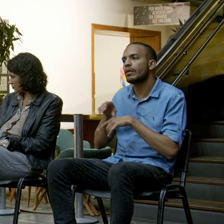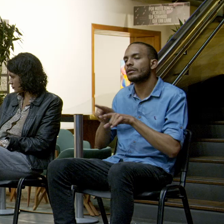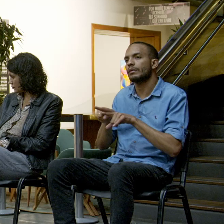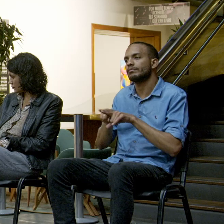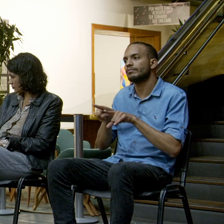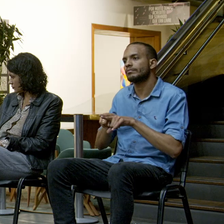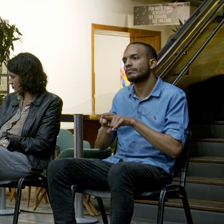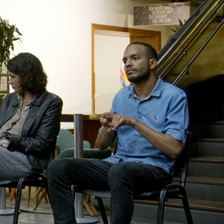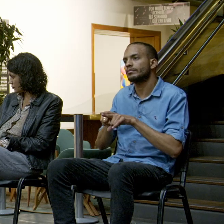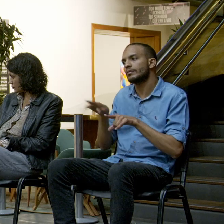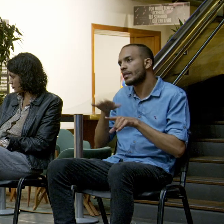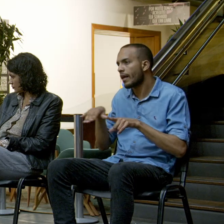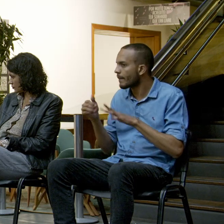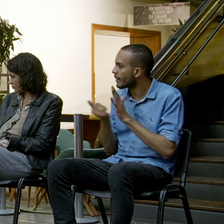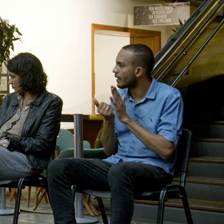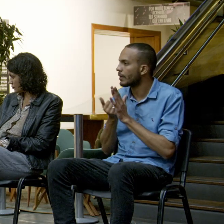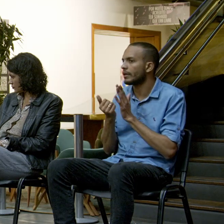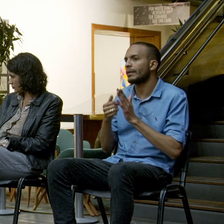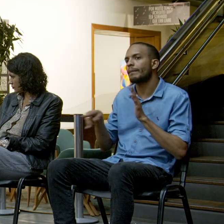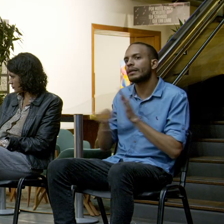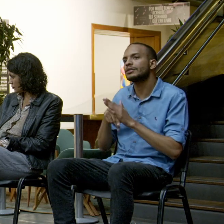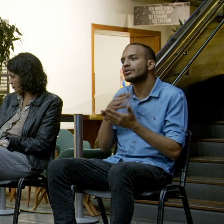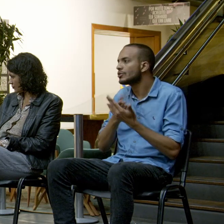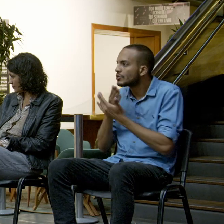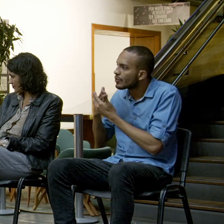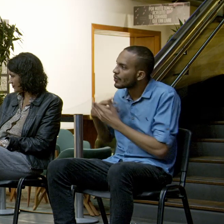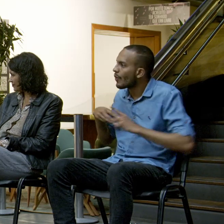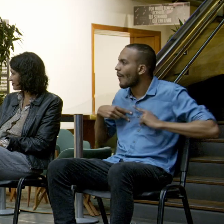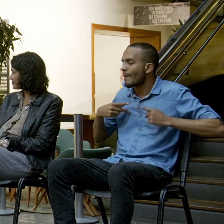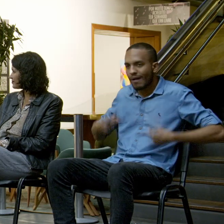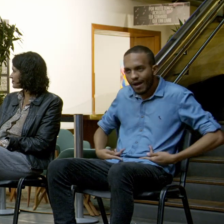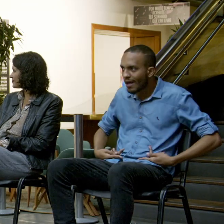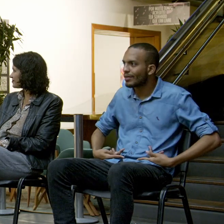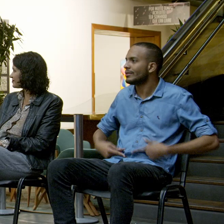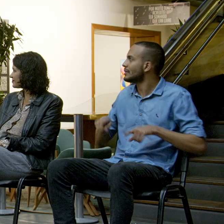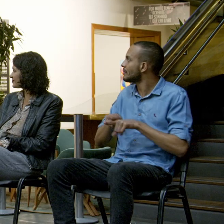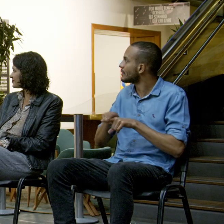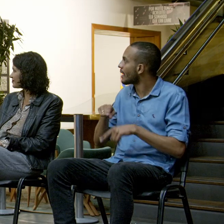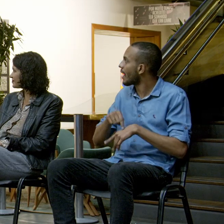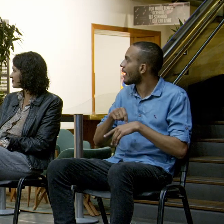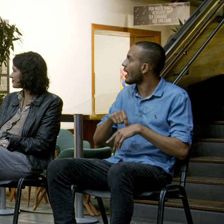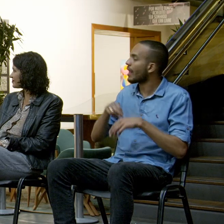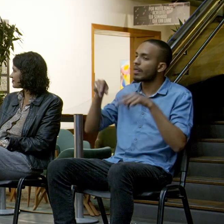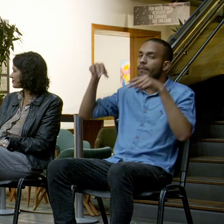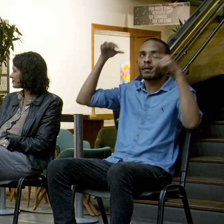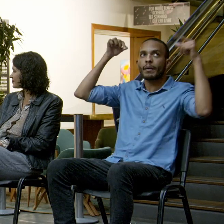tempo bem-humorada e macabra da antropofagia, como se as carnes penduradas fossem